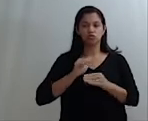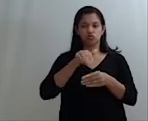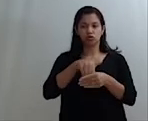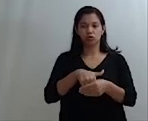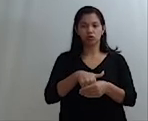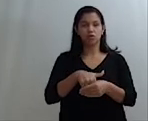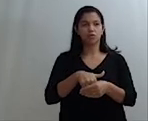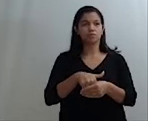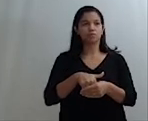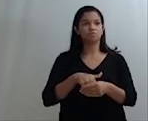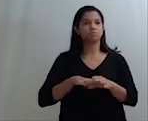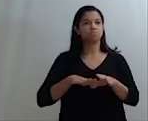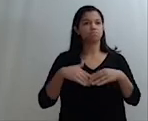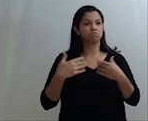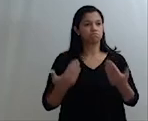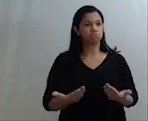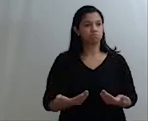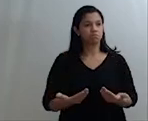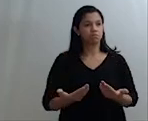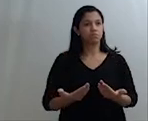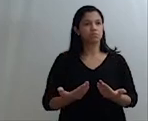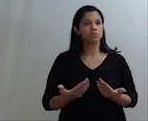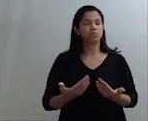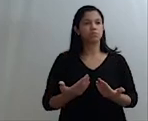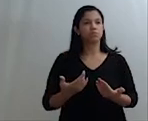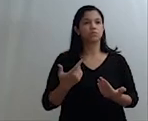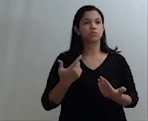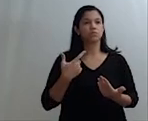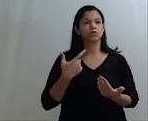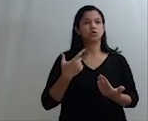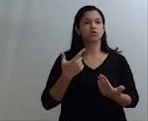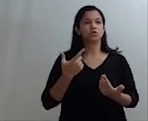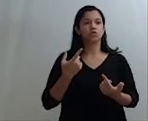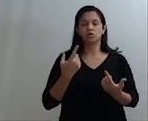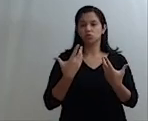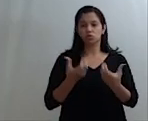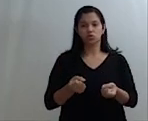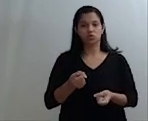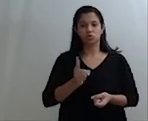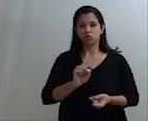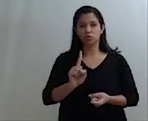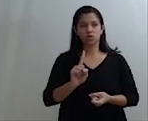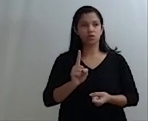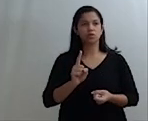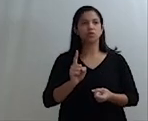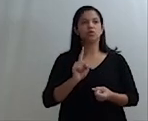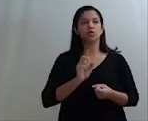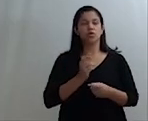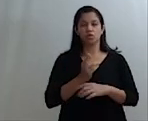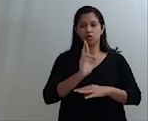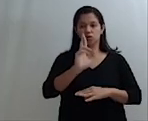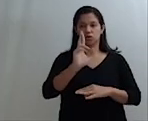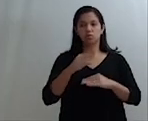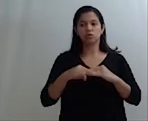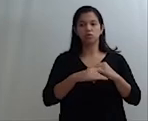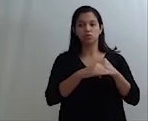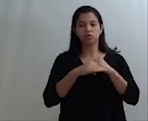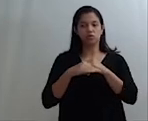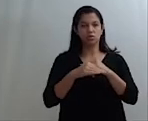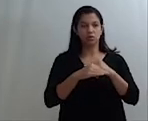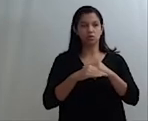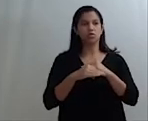Eh recurso ordinário em Abas corp desprovido nos termos e voto da ilustre relatora por maioria de votos